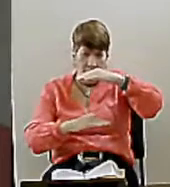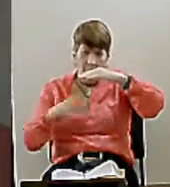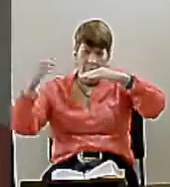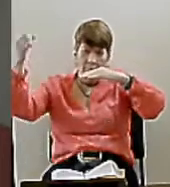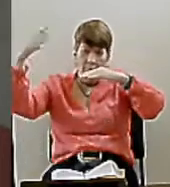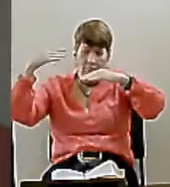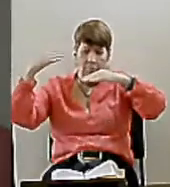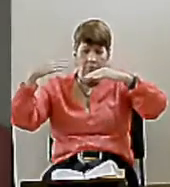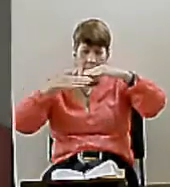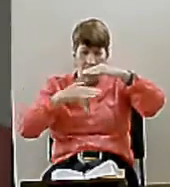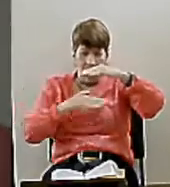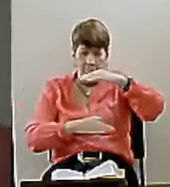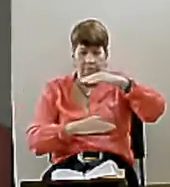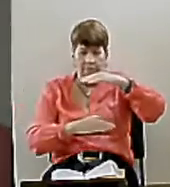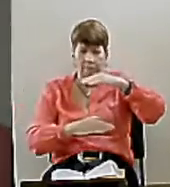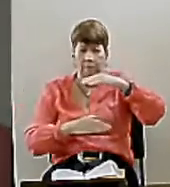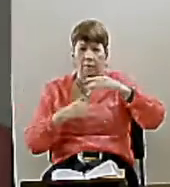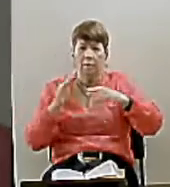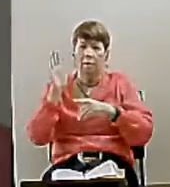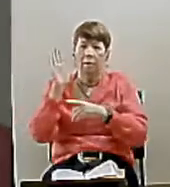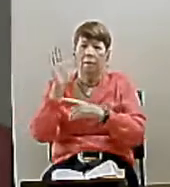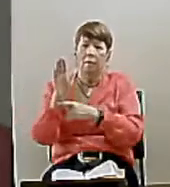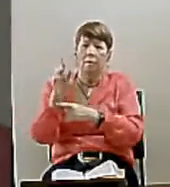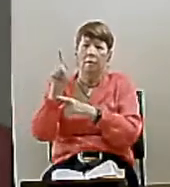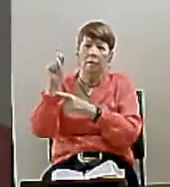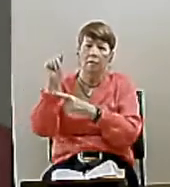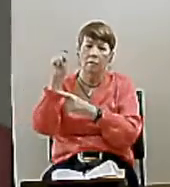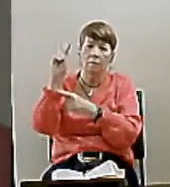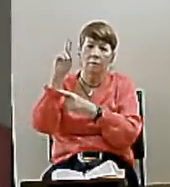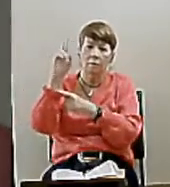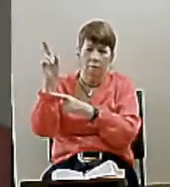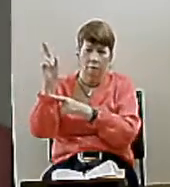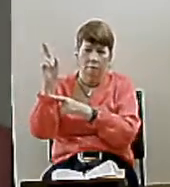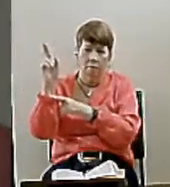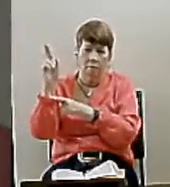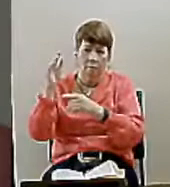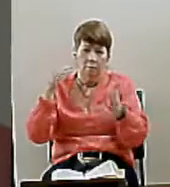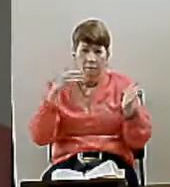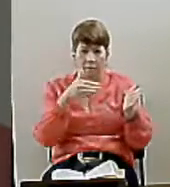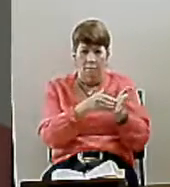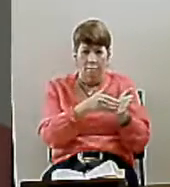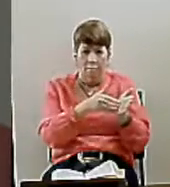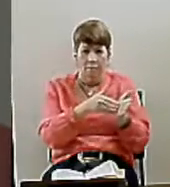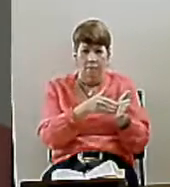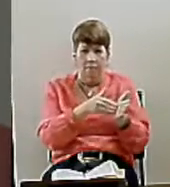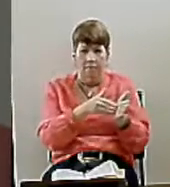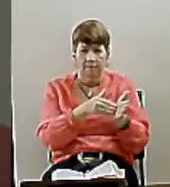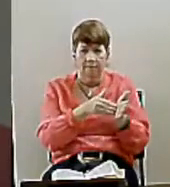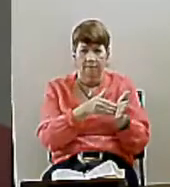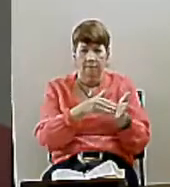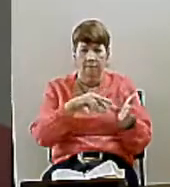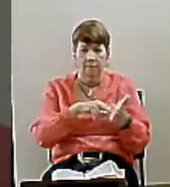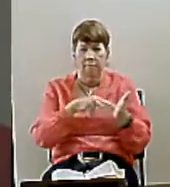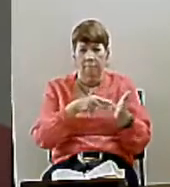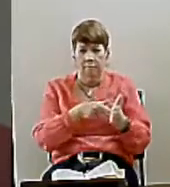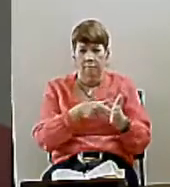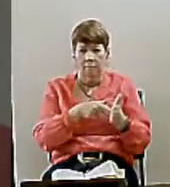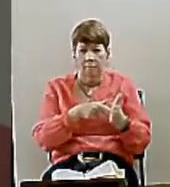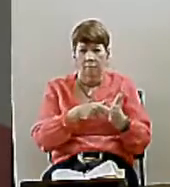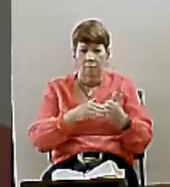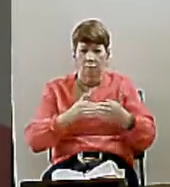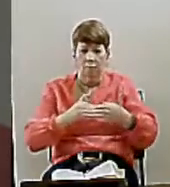de Deus e também a expressão catar ela significa limitada por ela tem o sentido de algo que não